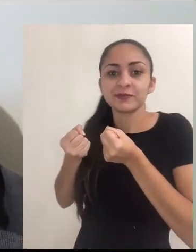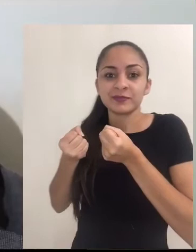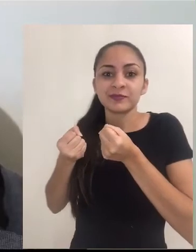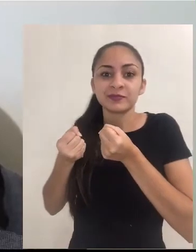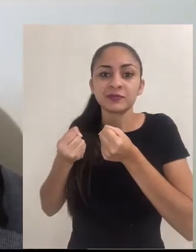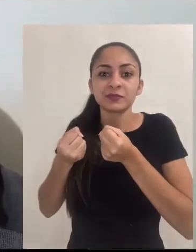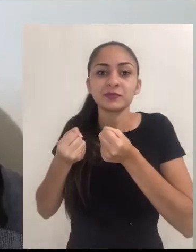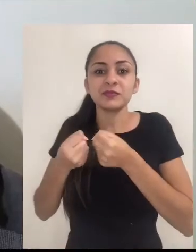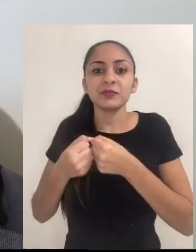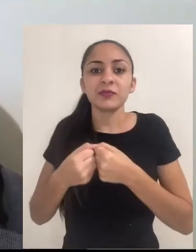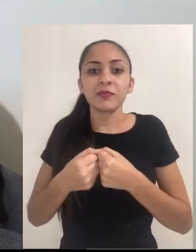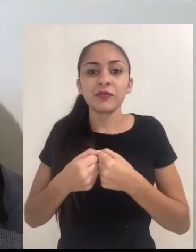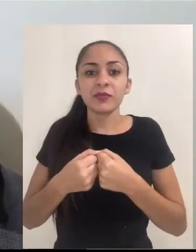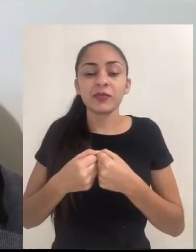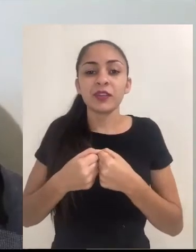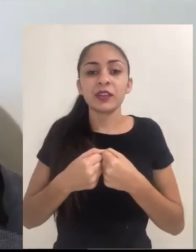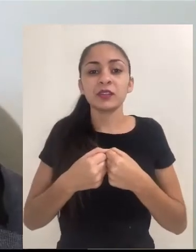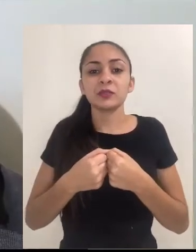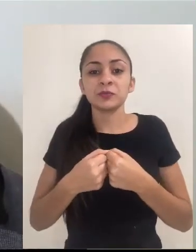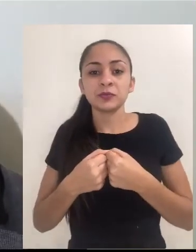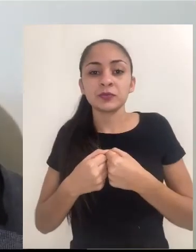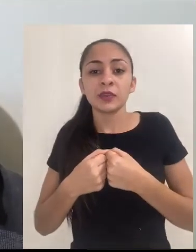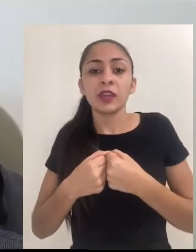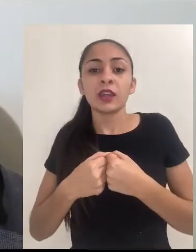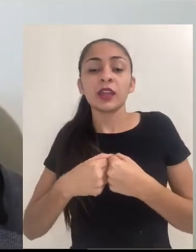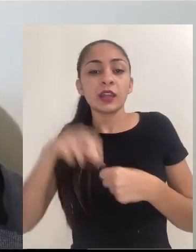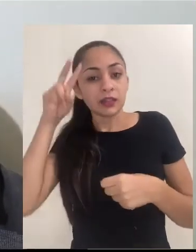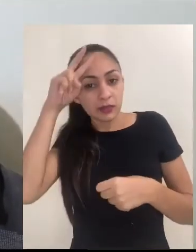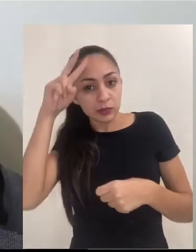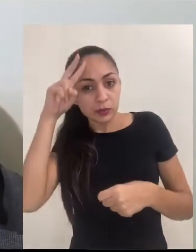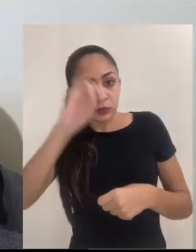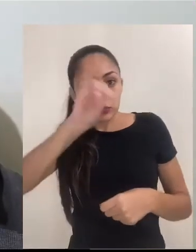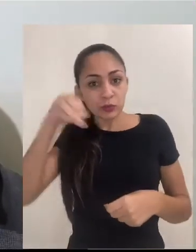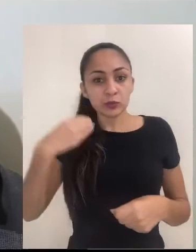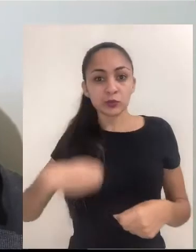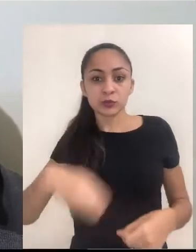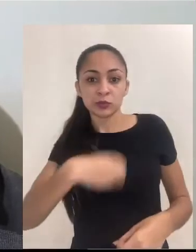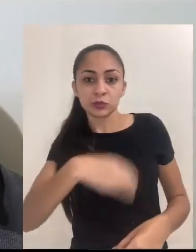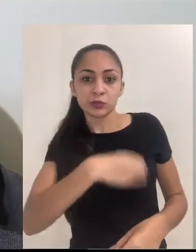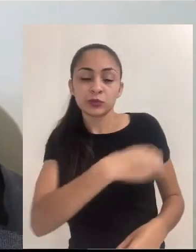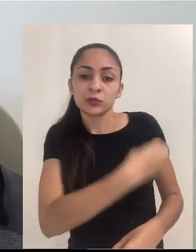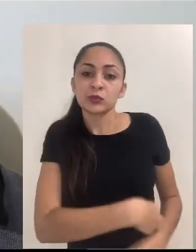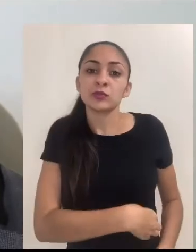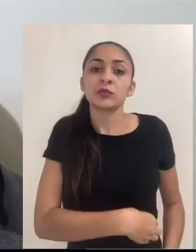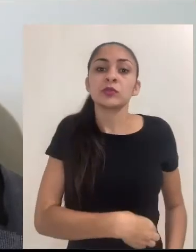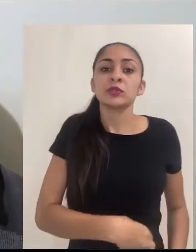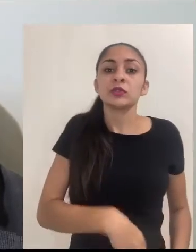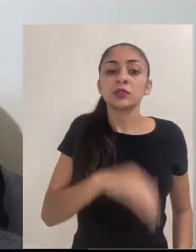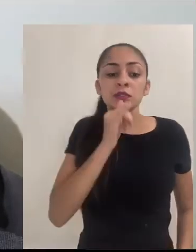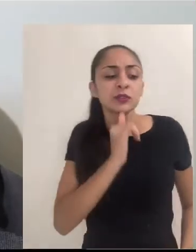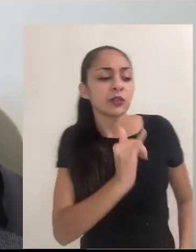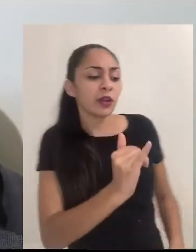preparado. Note que ao final da história, o próprio José, ele fala a